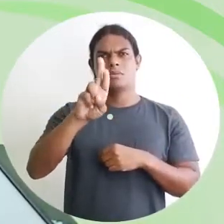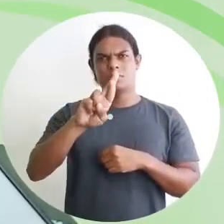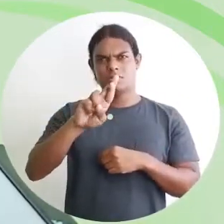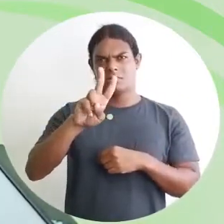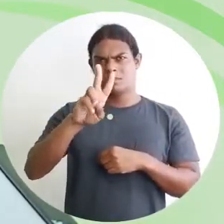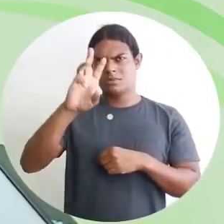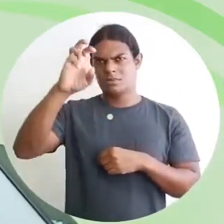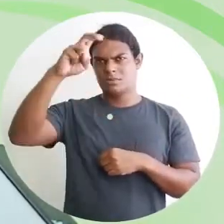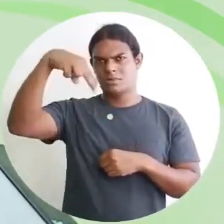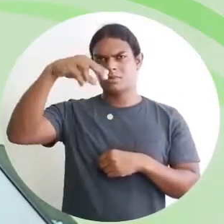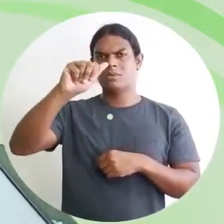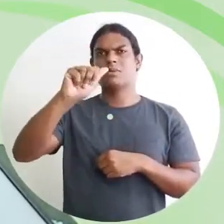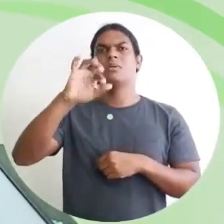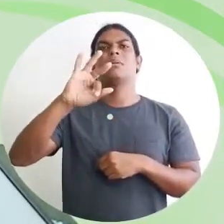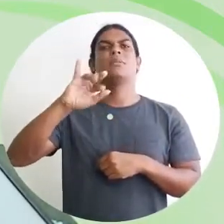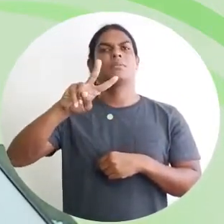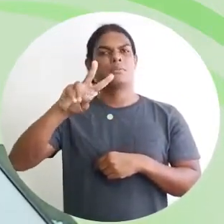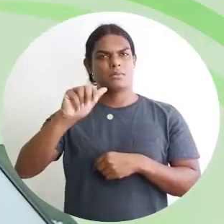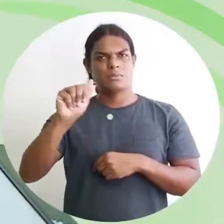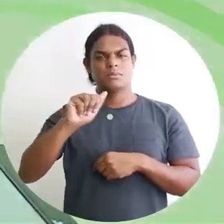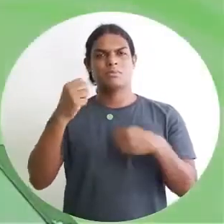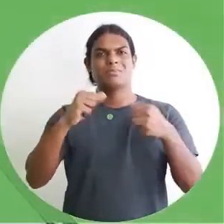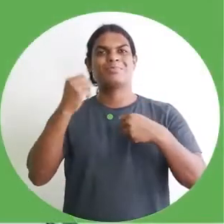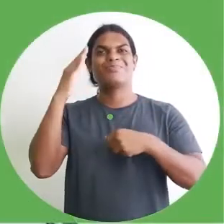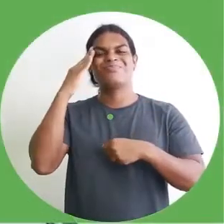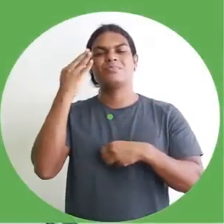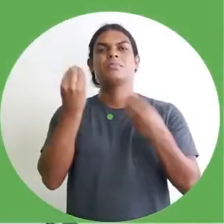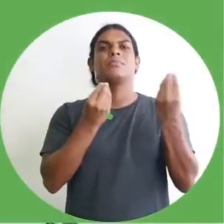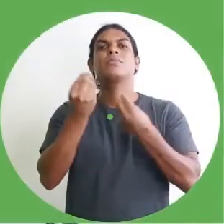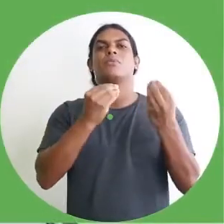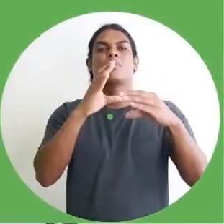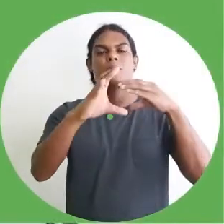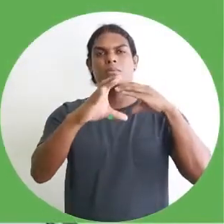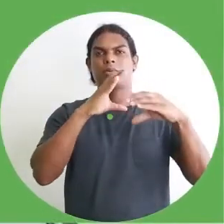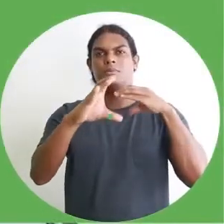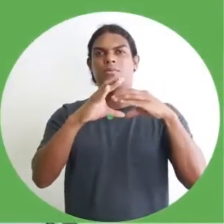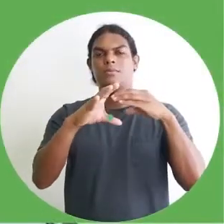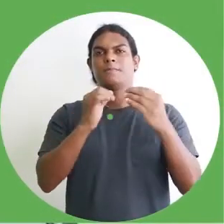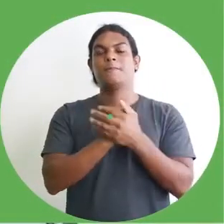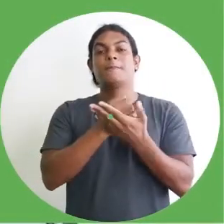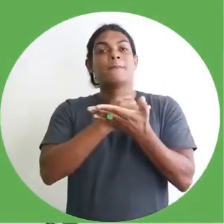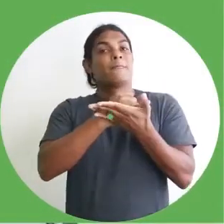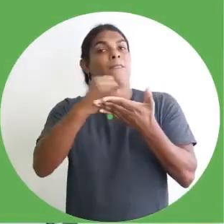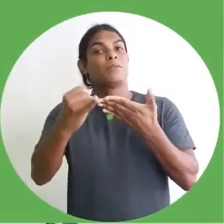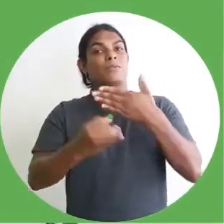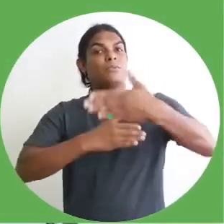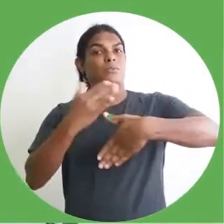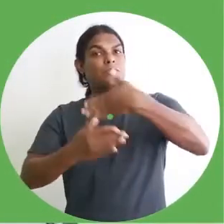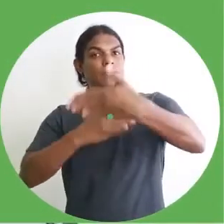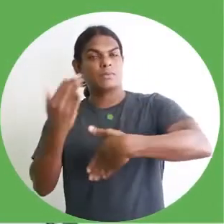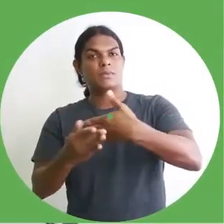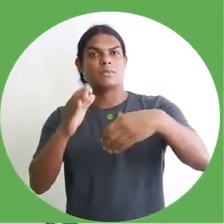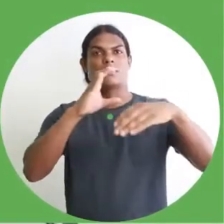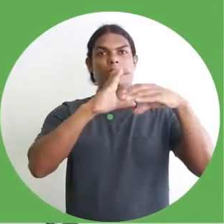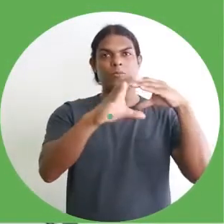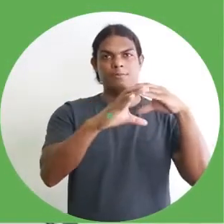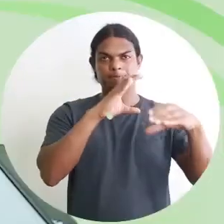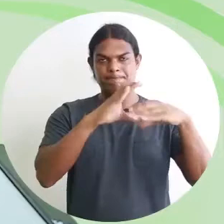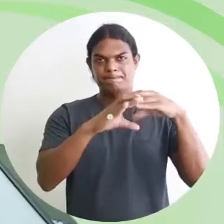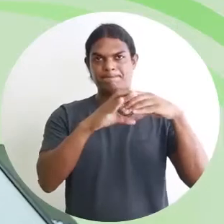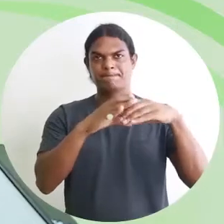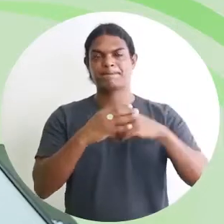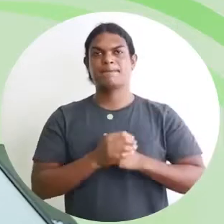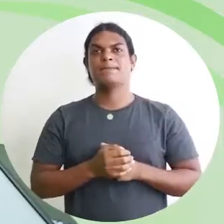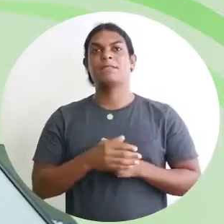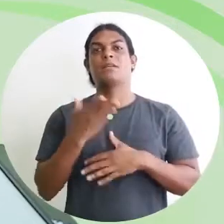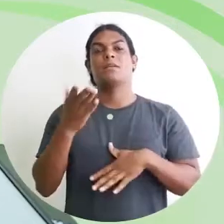vocês compreendam o processo da comunicação. No início do desenvolvimento da comunicação, e